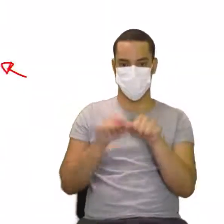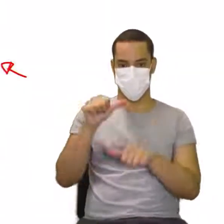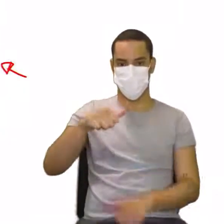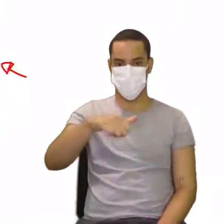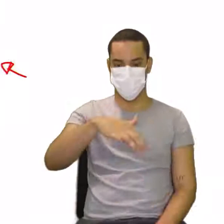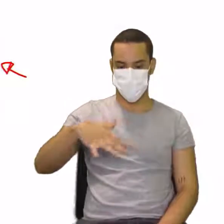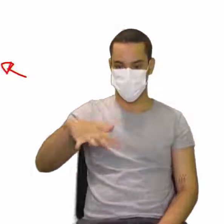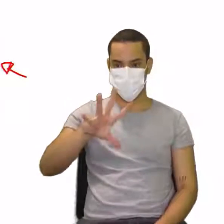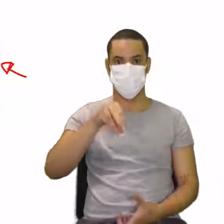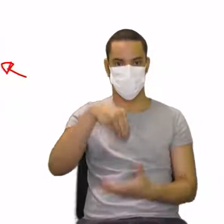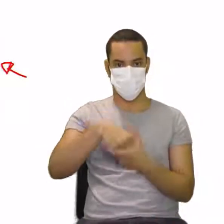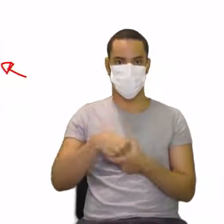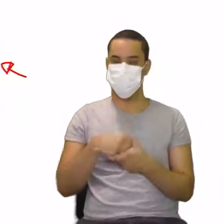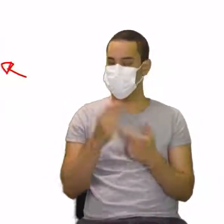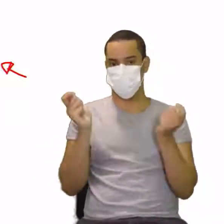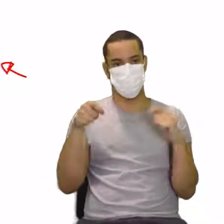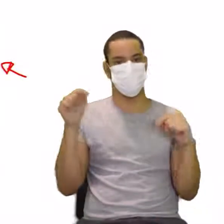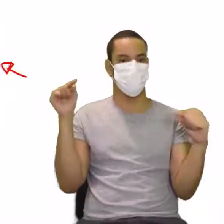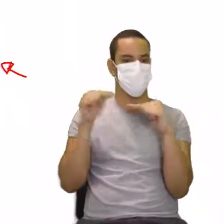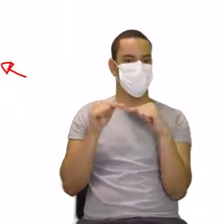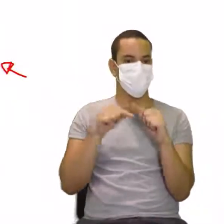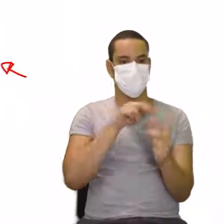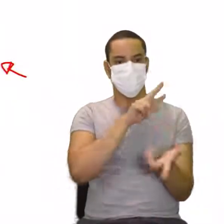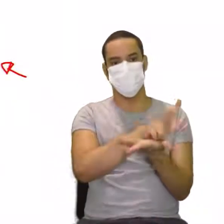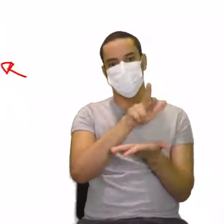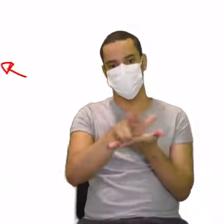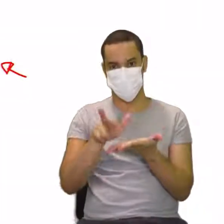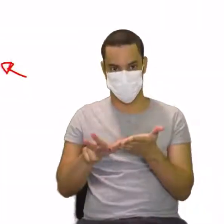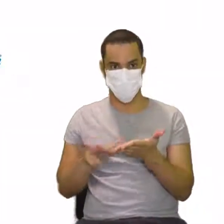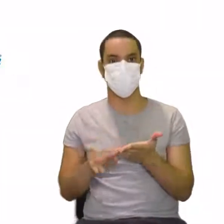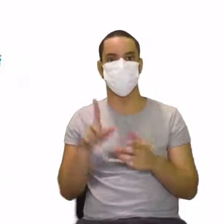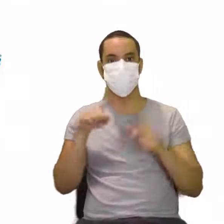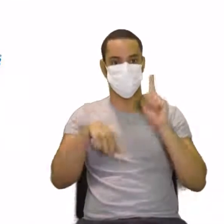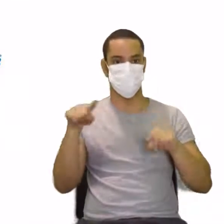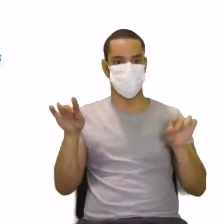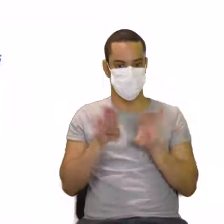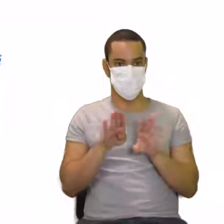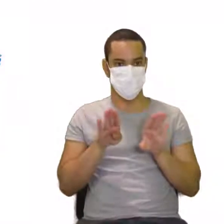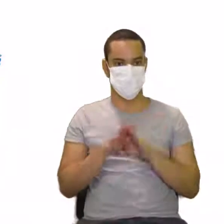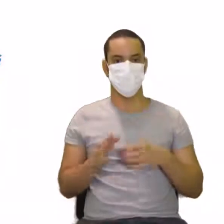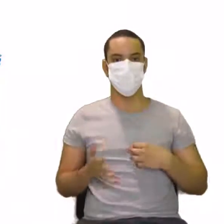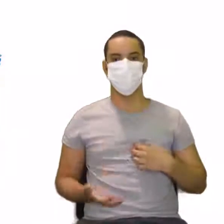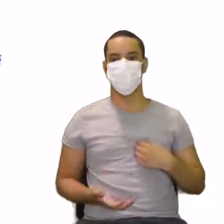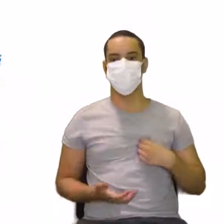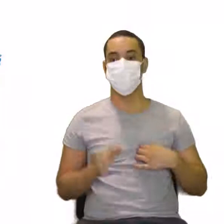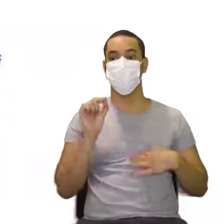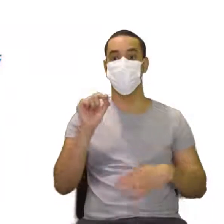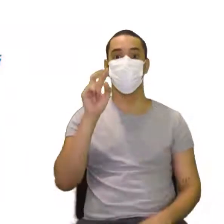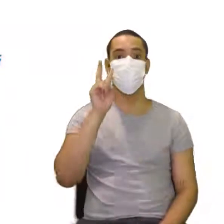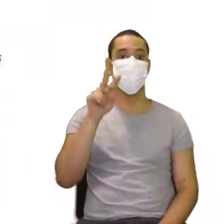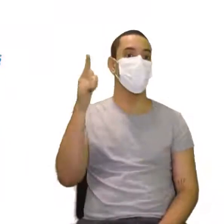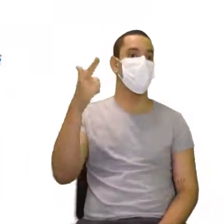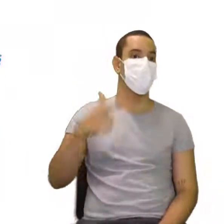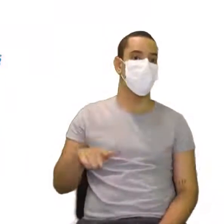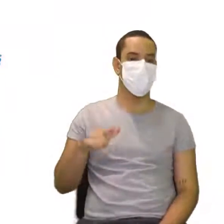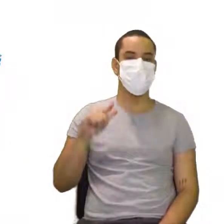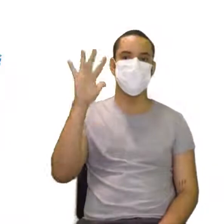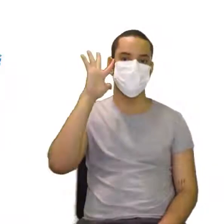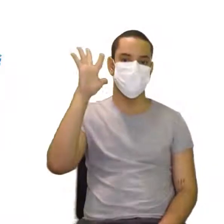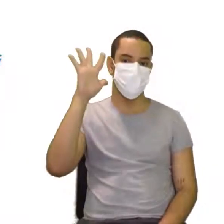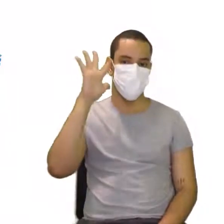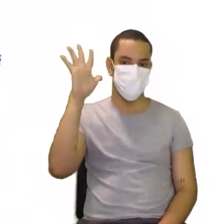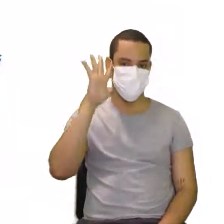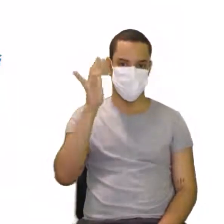campo magnético, tá? Também serve aí para variação de fluxo, tá? Pessoal, o que que nós vimos mais? Imagine aqui,